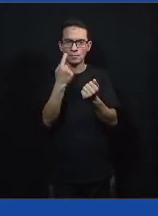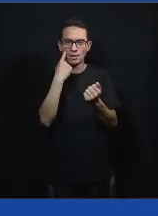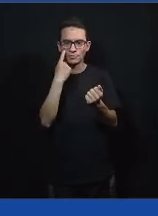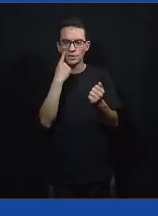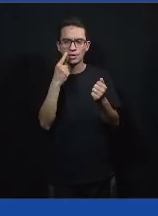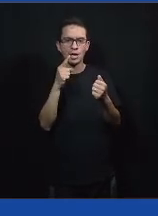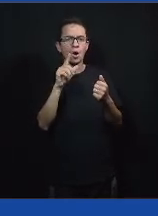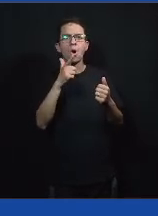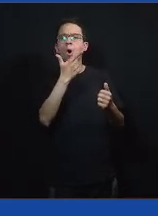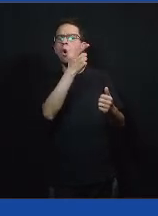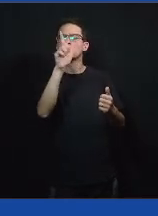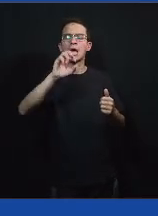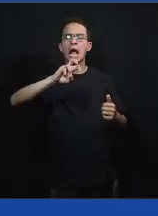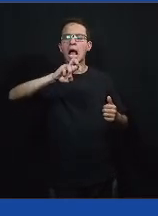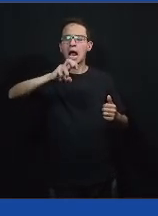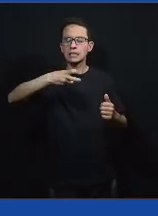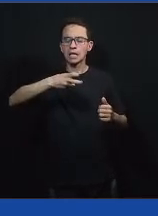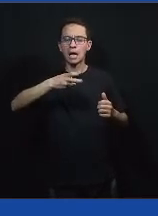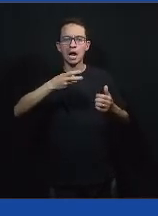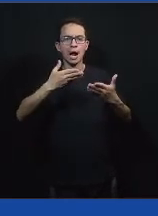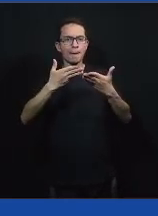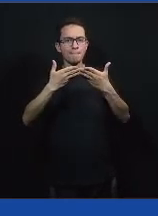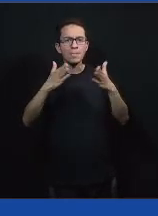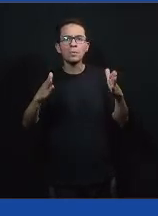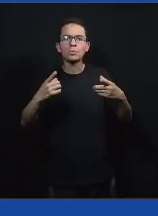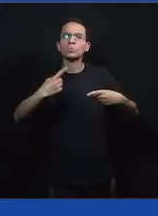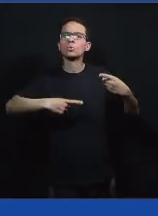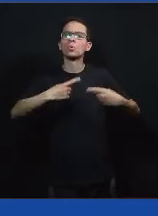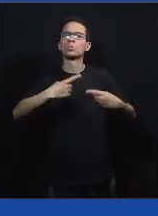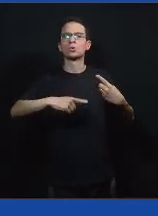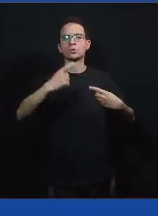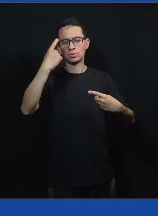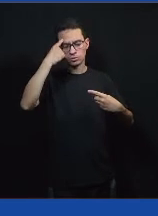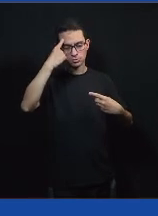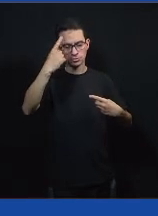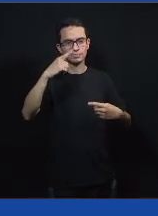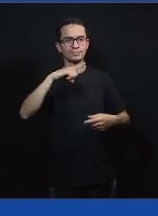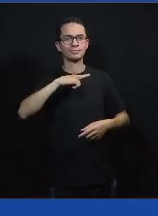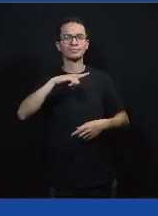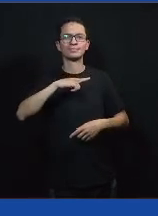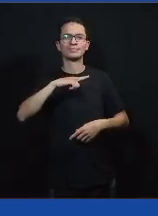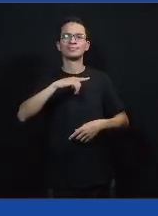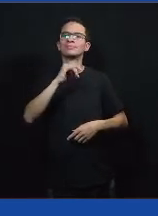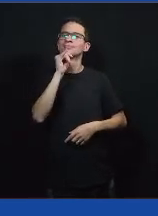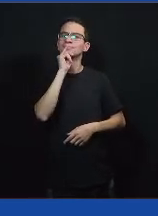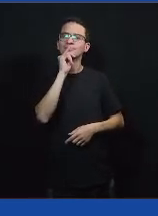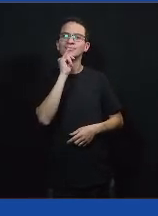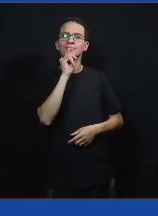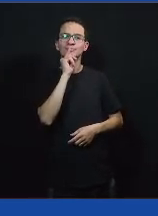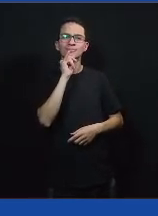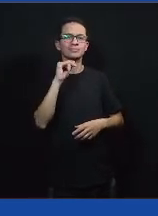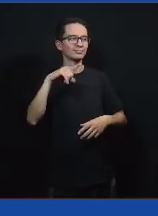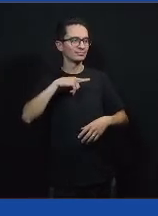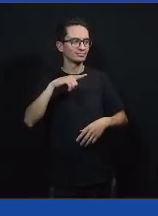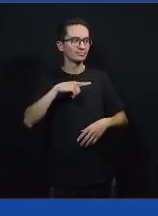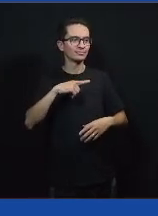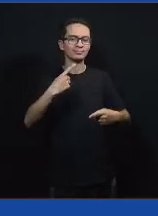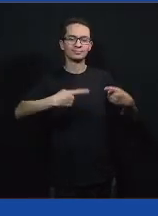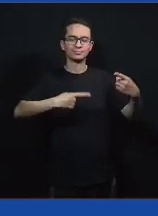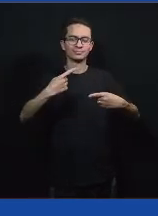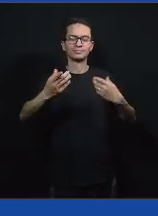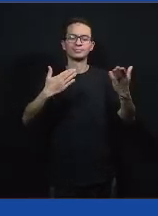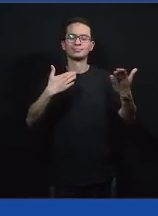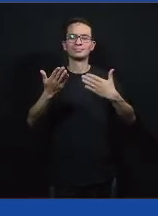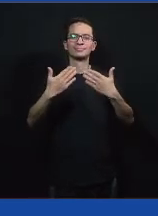estas que eram abertas ao público e atividades como lives como oficinas web mais que a gente pode debater